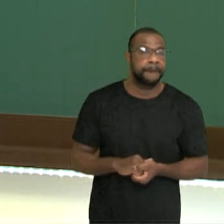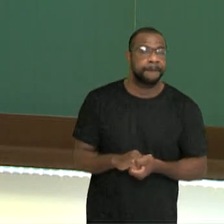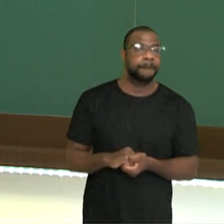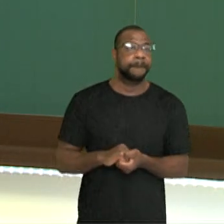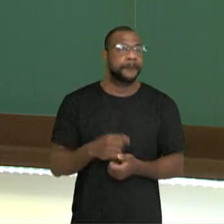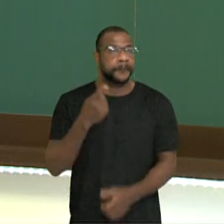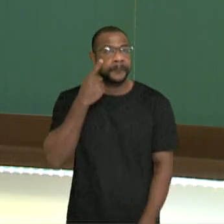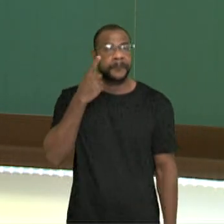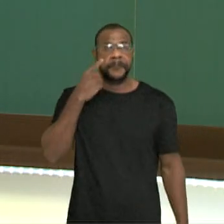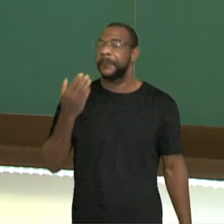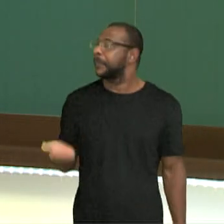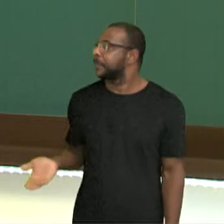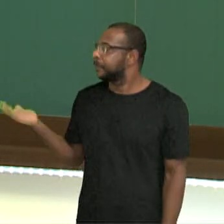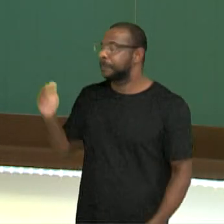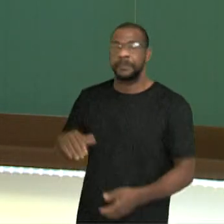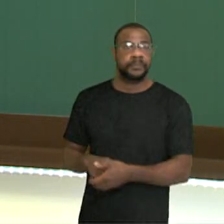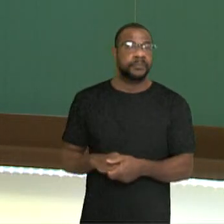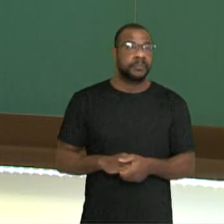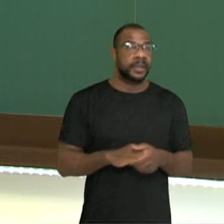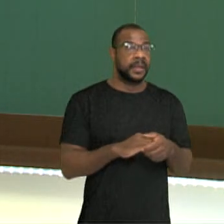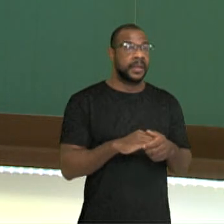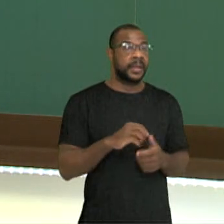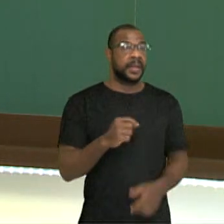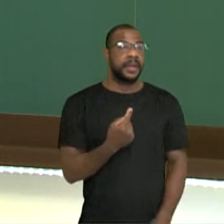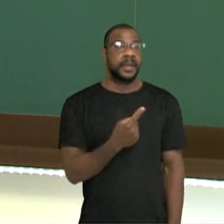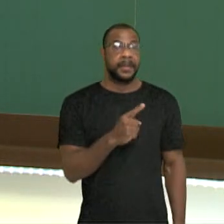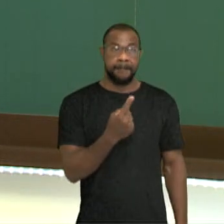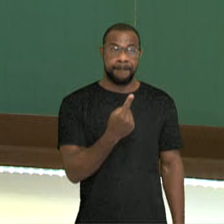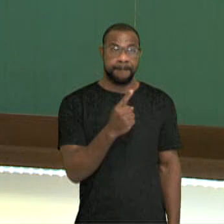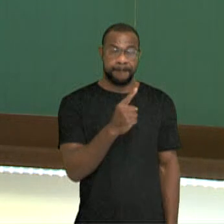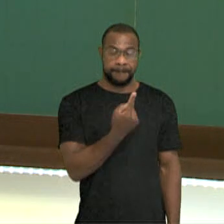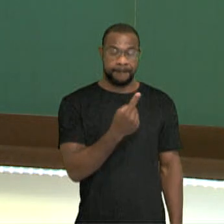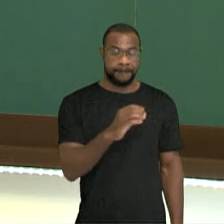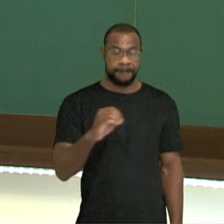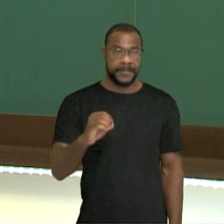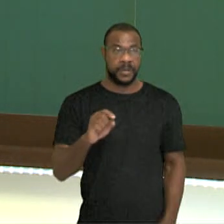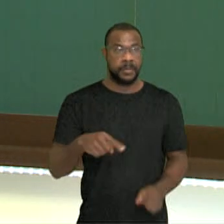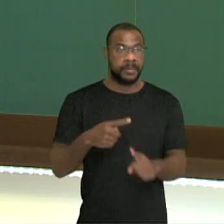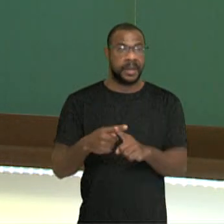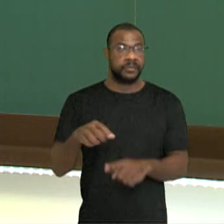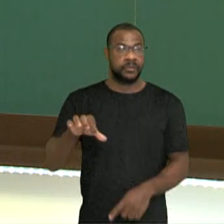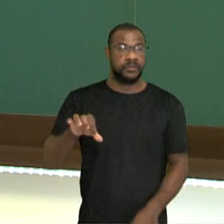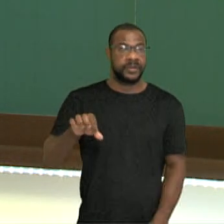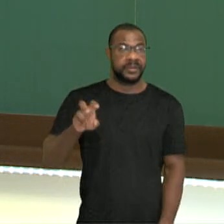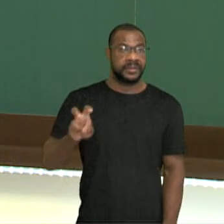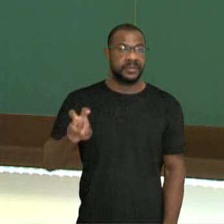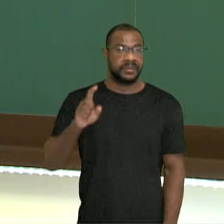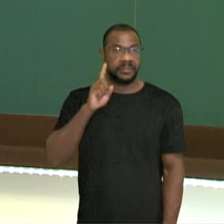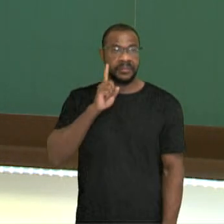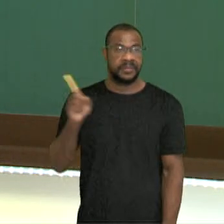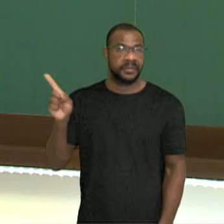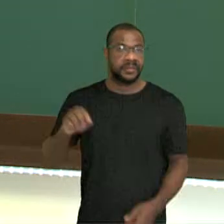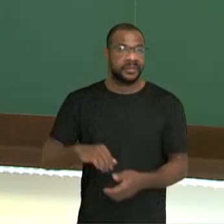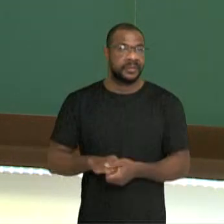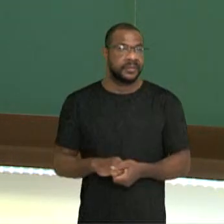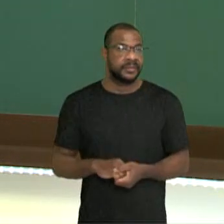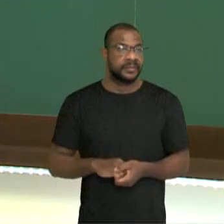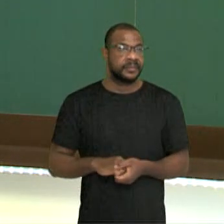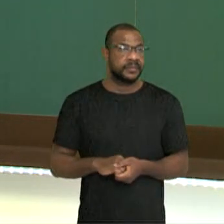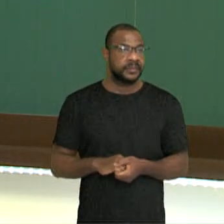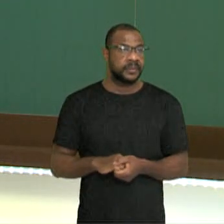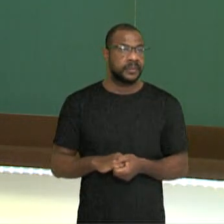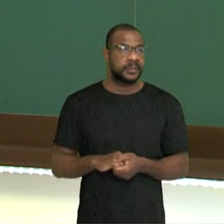simular aqui. Então, 1.000 mais 95 deu 1.095, subtraindo o 16,62 que